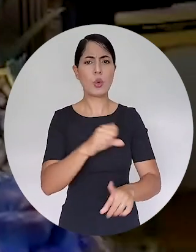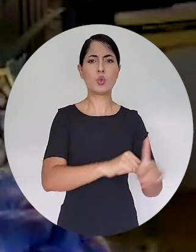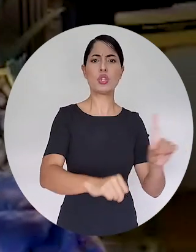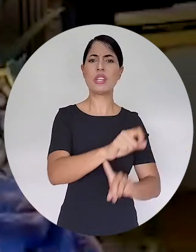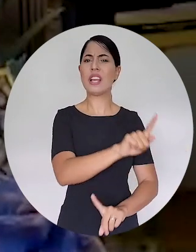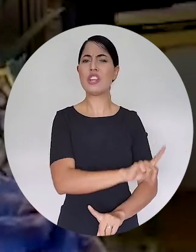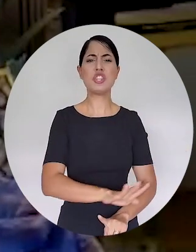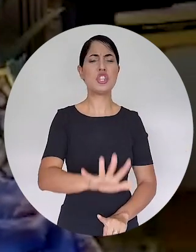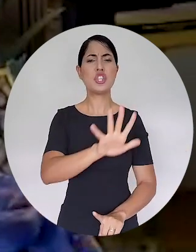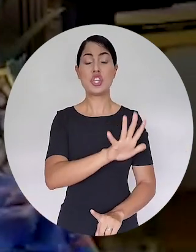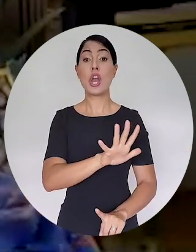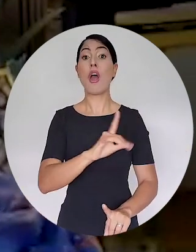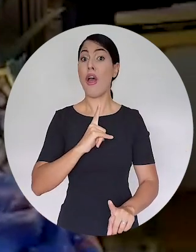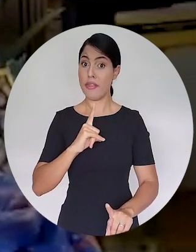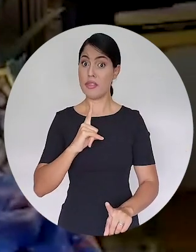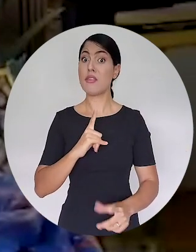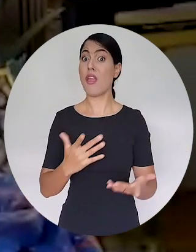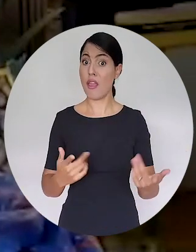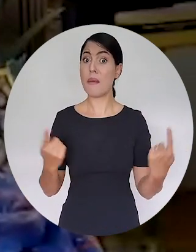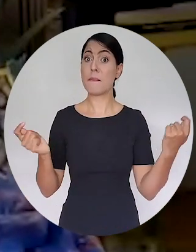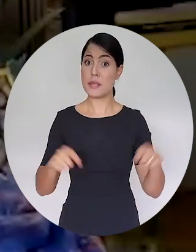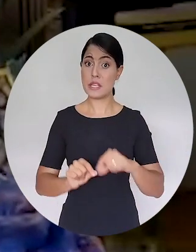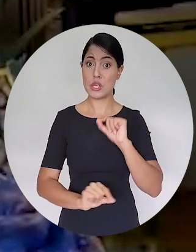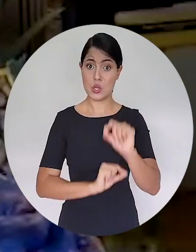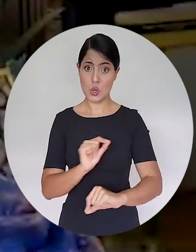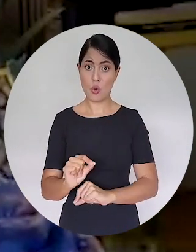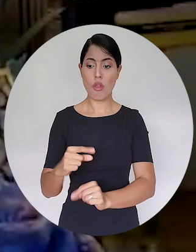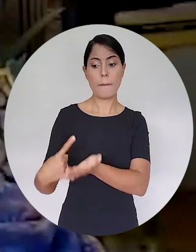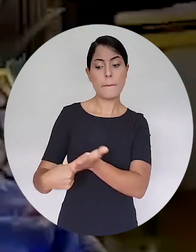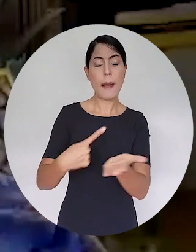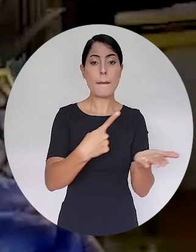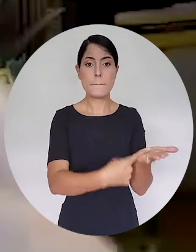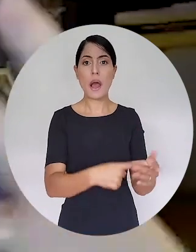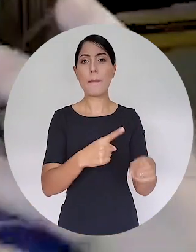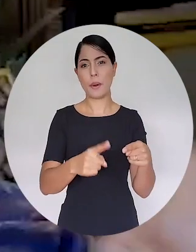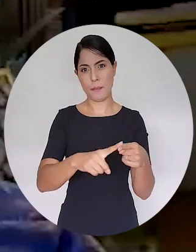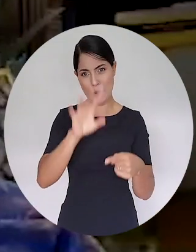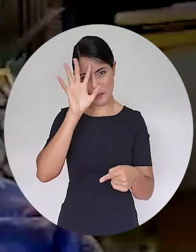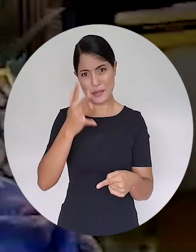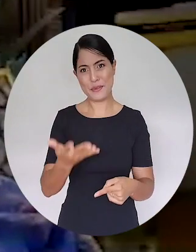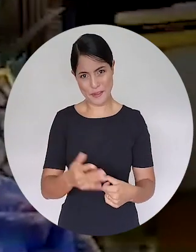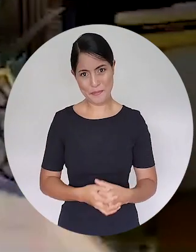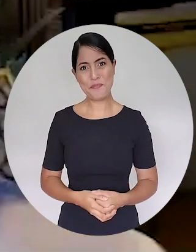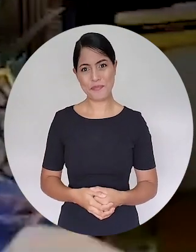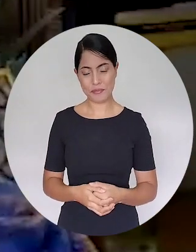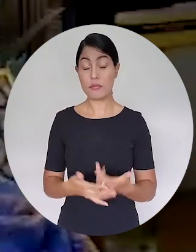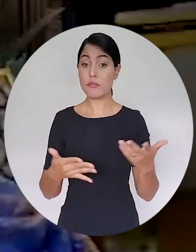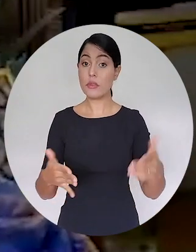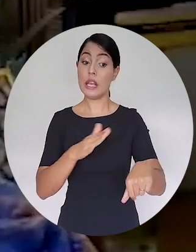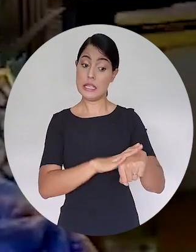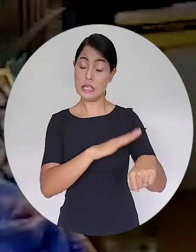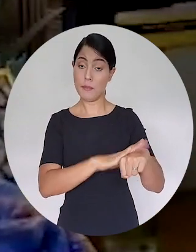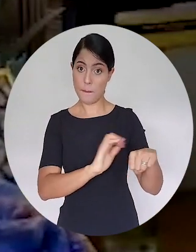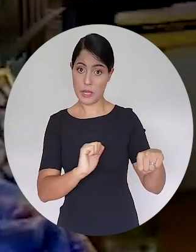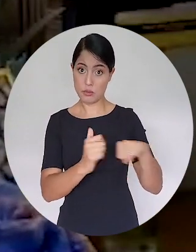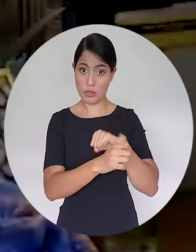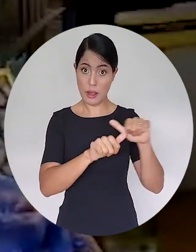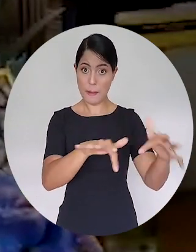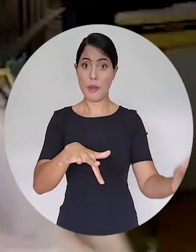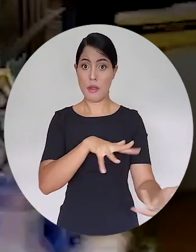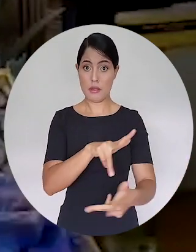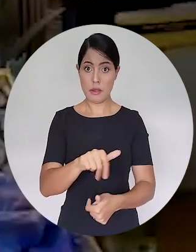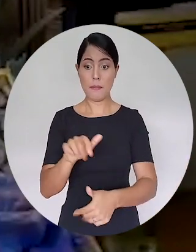atuam e precisam conhecer mais os métodos adequados de solução de conflito. Então, assim, a pandemia, ela abriu uma porta para a mediação